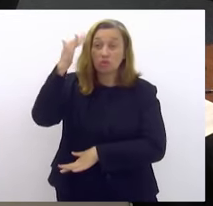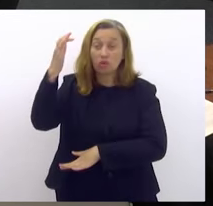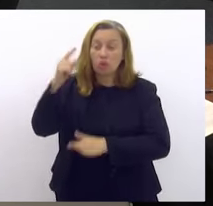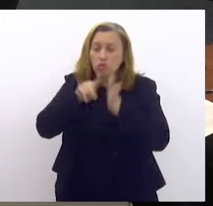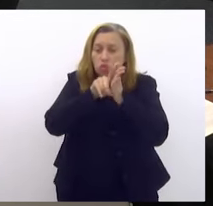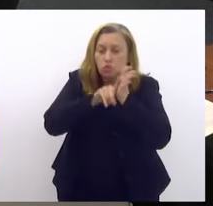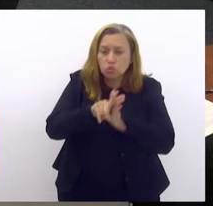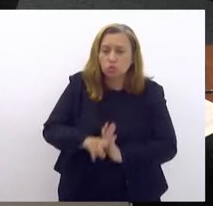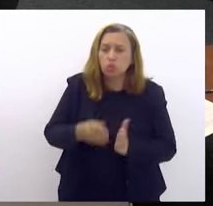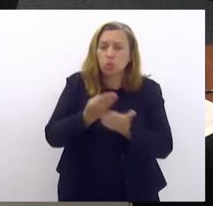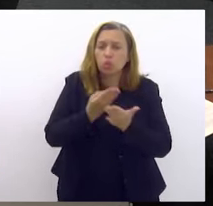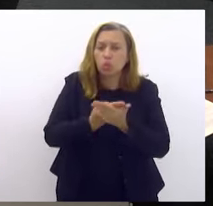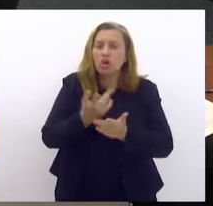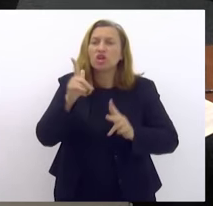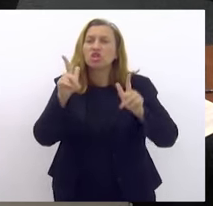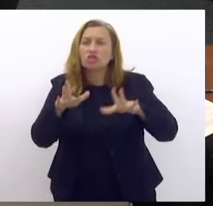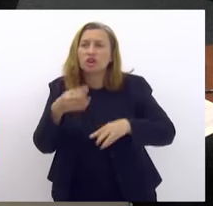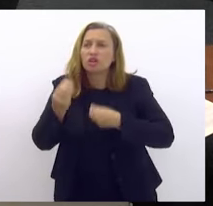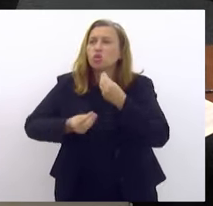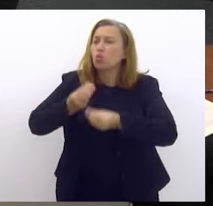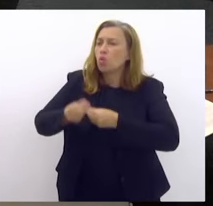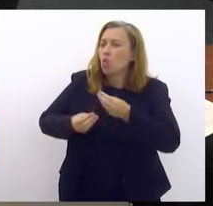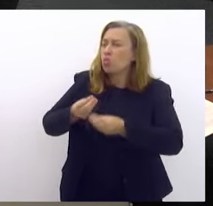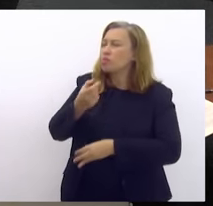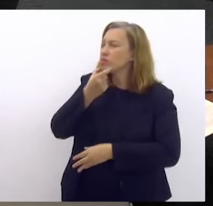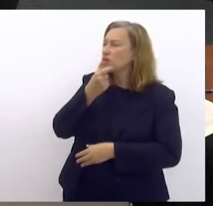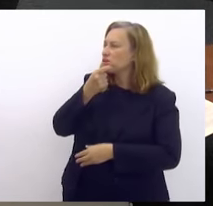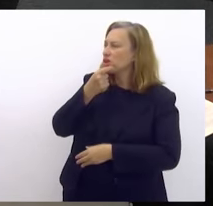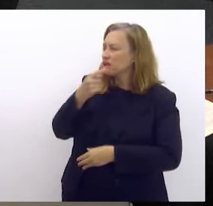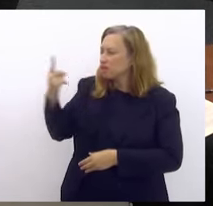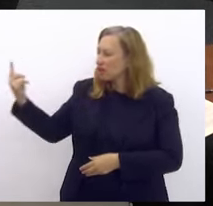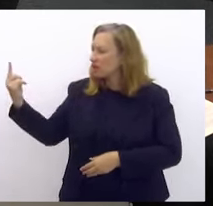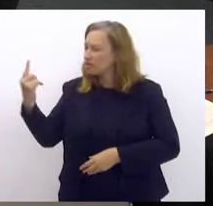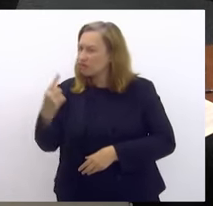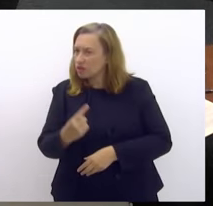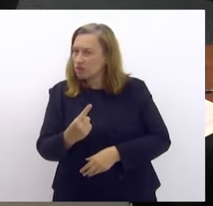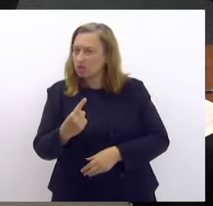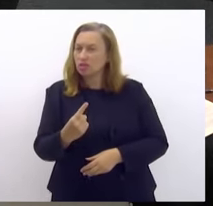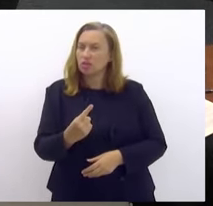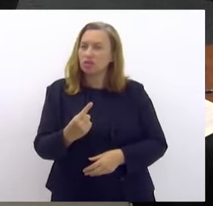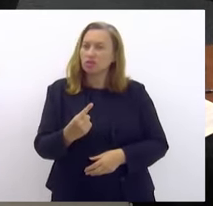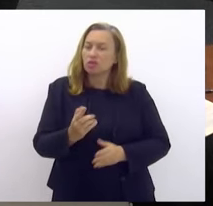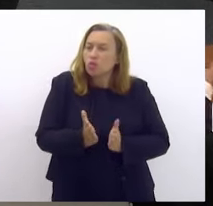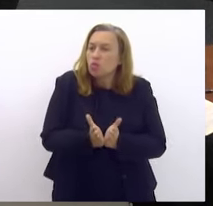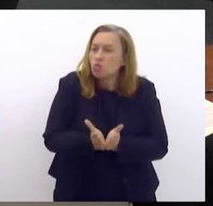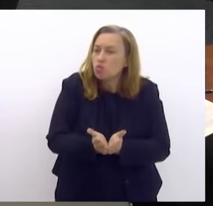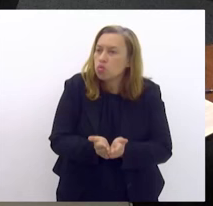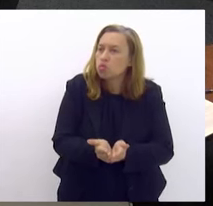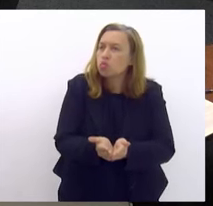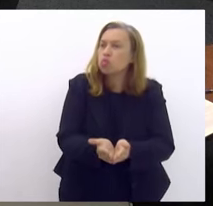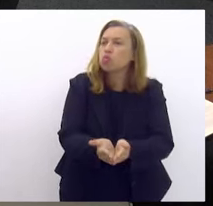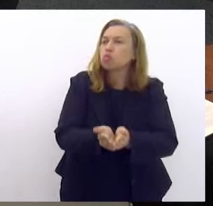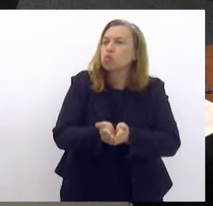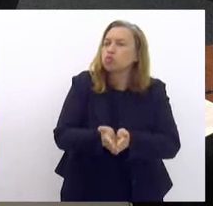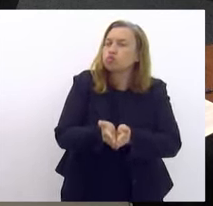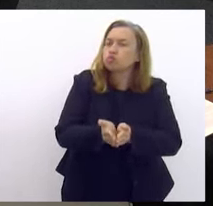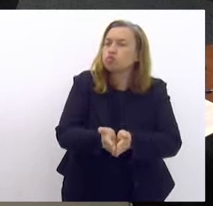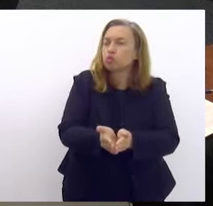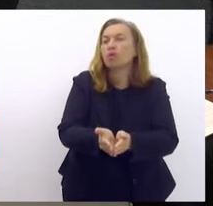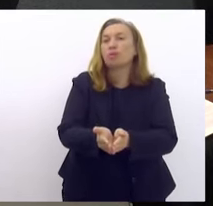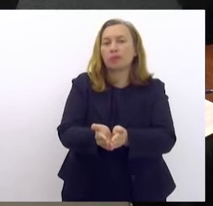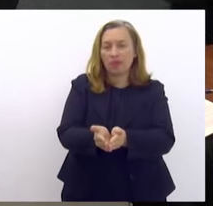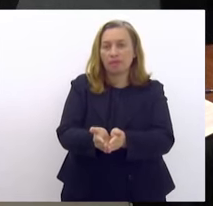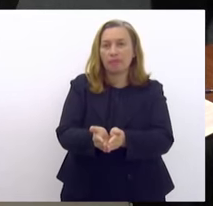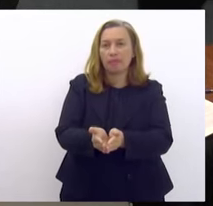como era diferente a maneira em que os ingleses enviavam os seus navegantes, as suas expedições